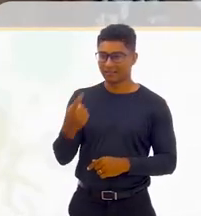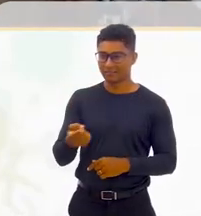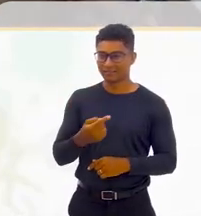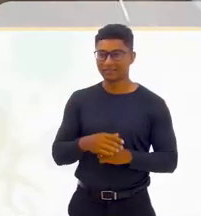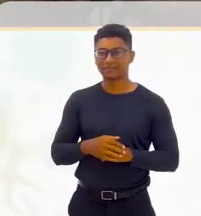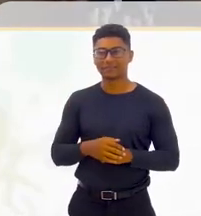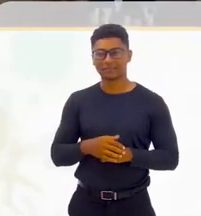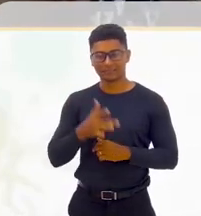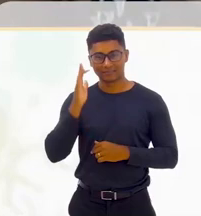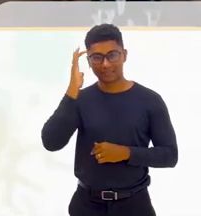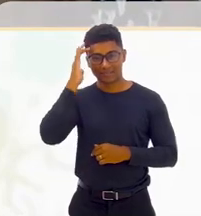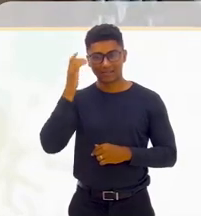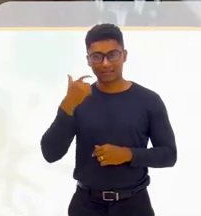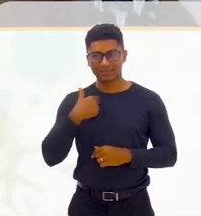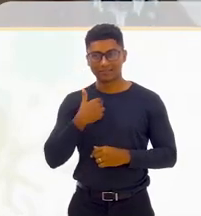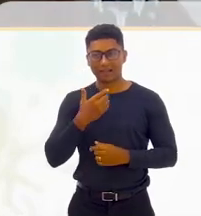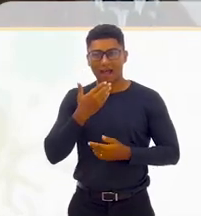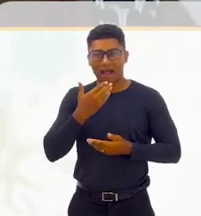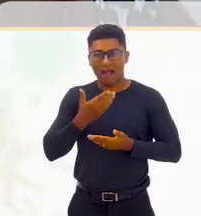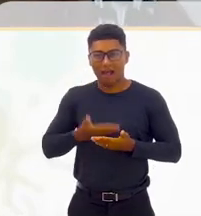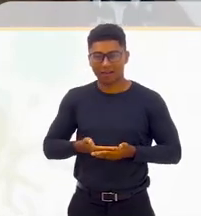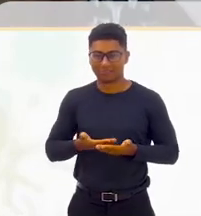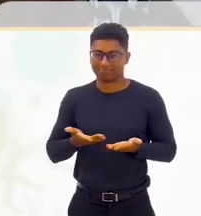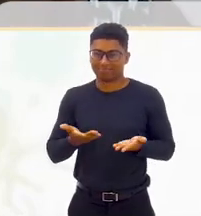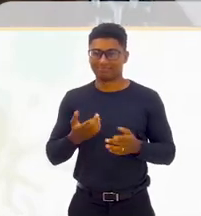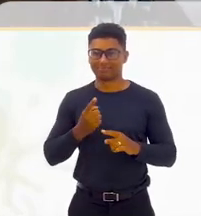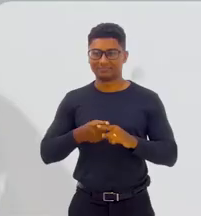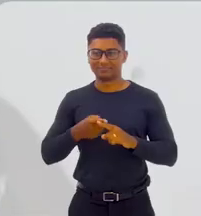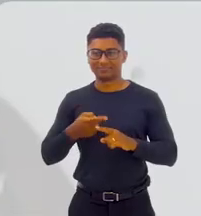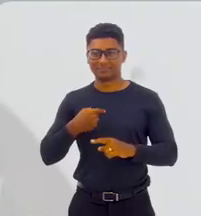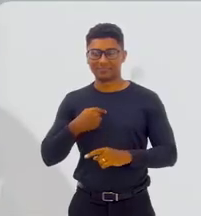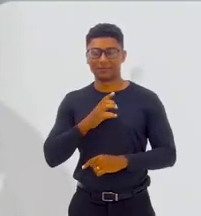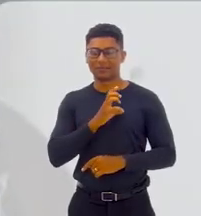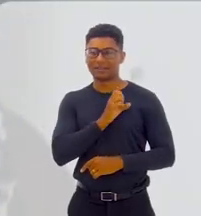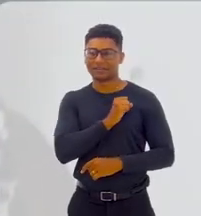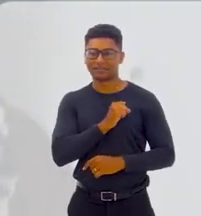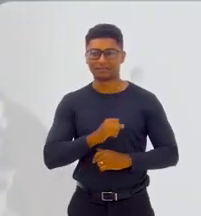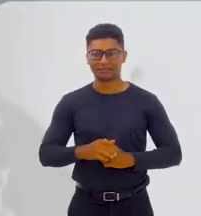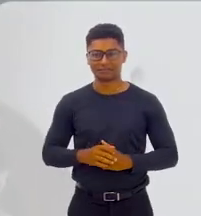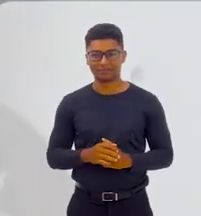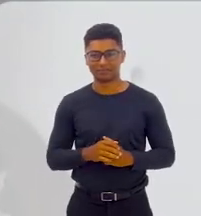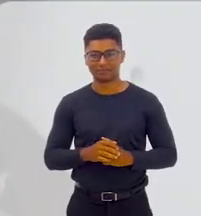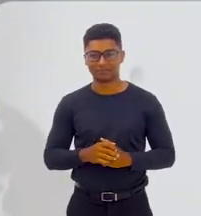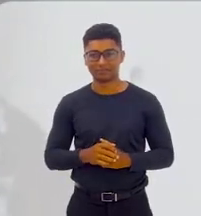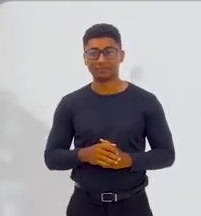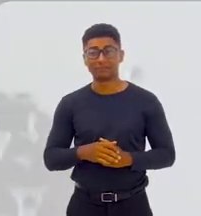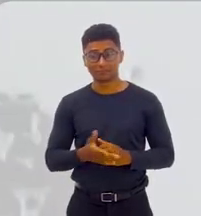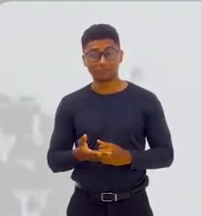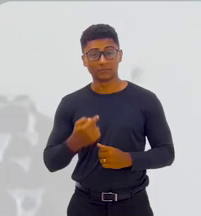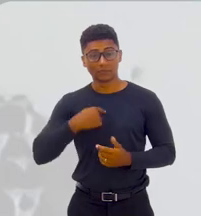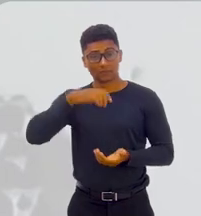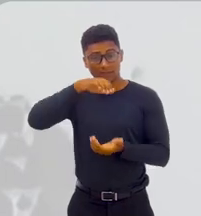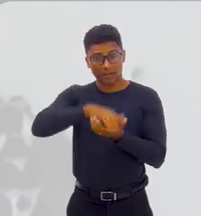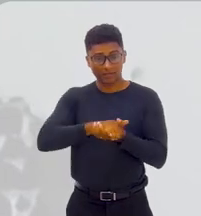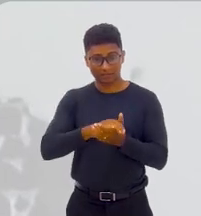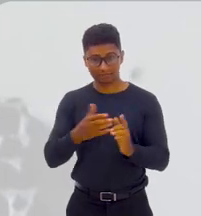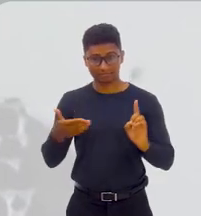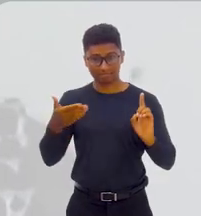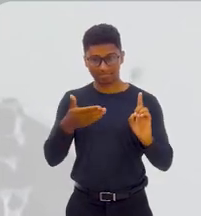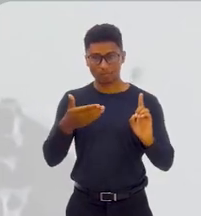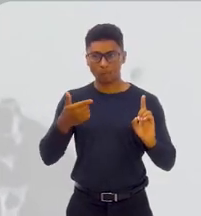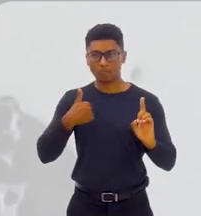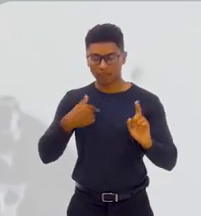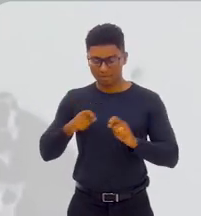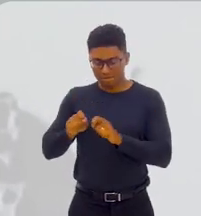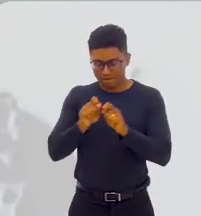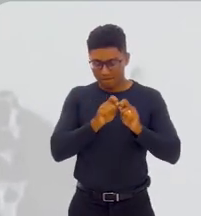preto? Ah, eu acho, sabe? A boca enche d'água por causa de homem preto, adoro, né? E aí, quando eu me casei com ele, eu